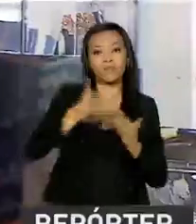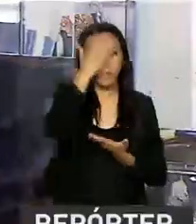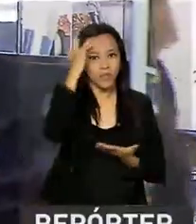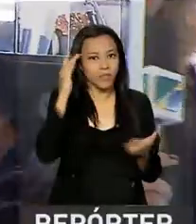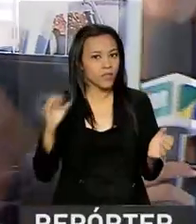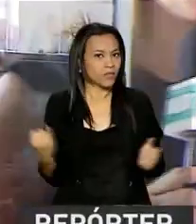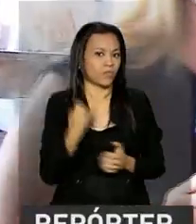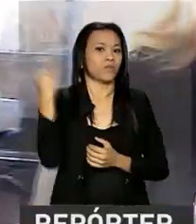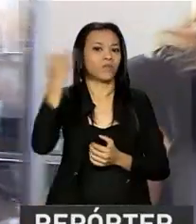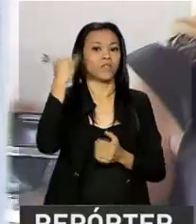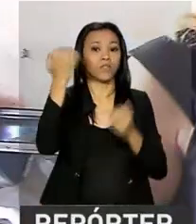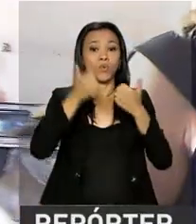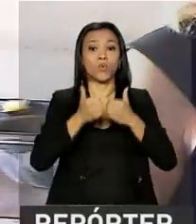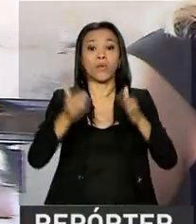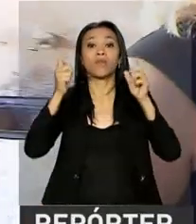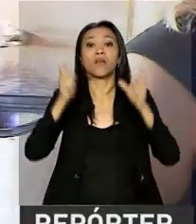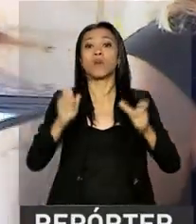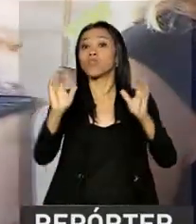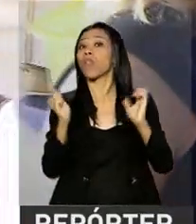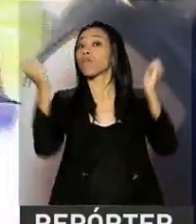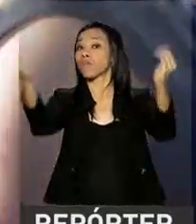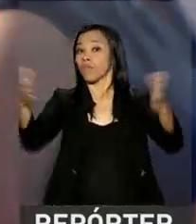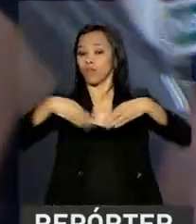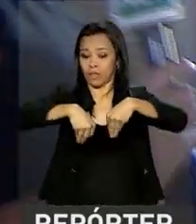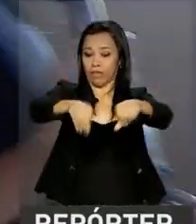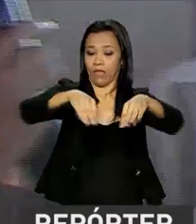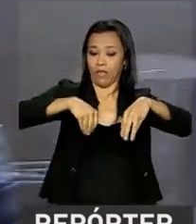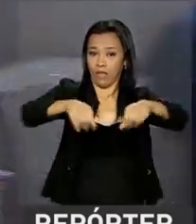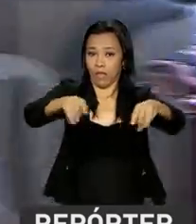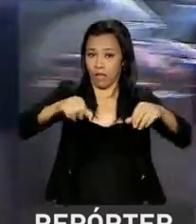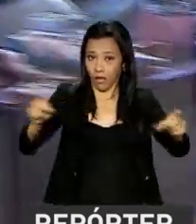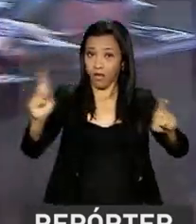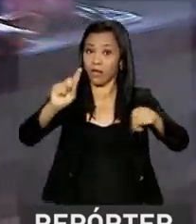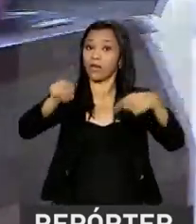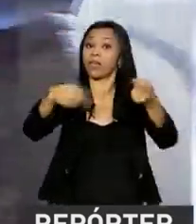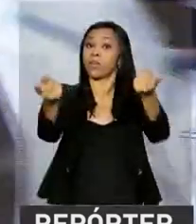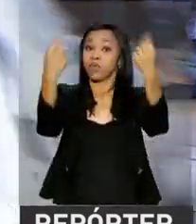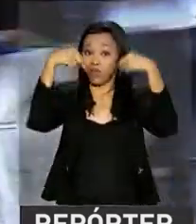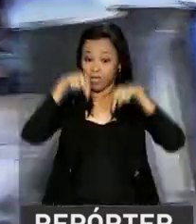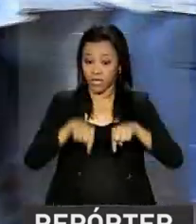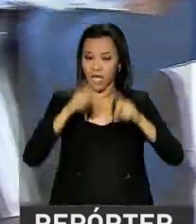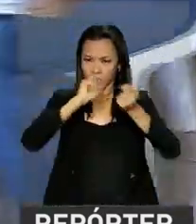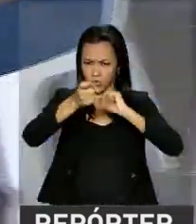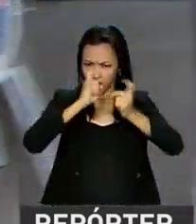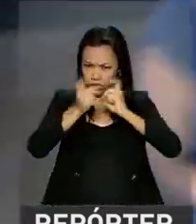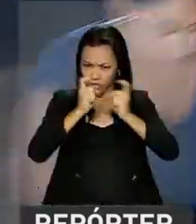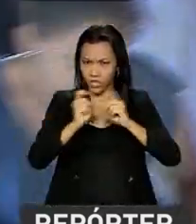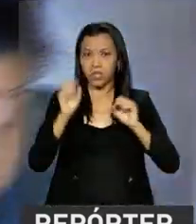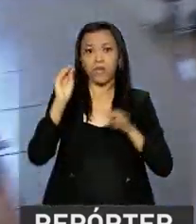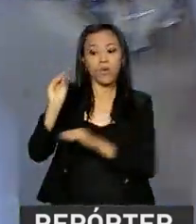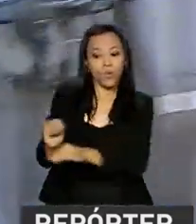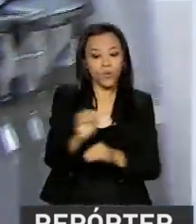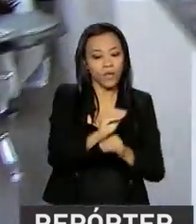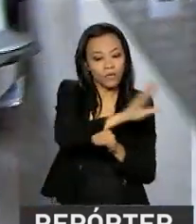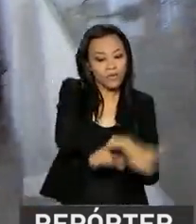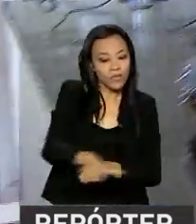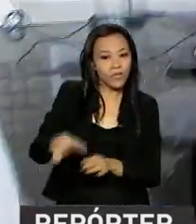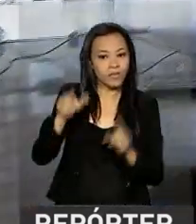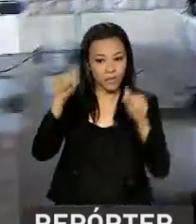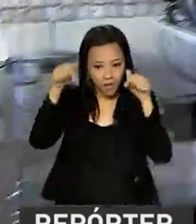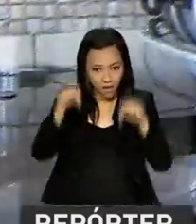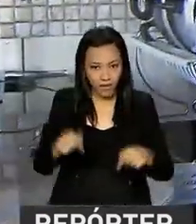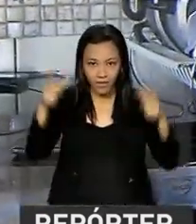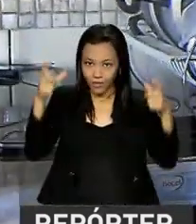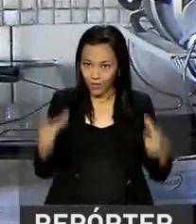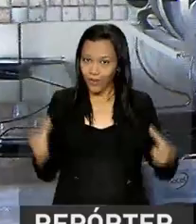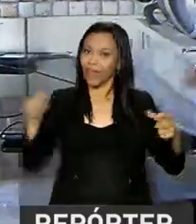O trabalho começa lá fora na terra, passa por questões administrativas, o cuidado com as crianças e termina aqui,